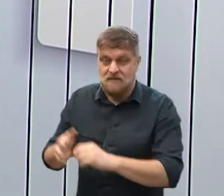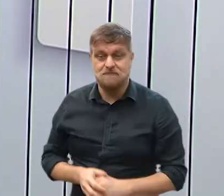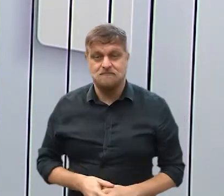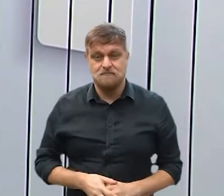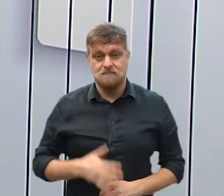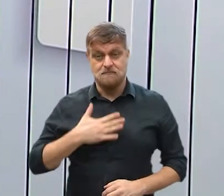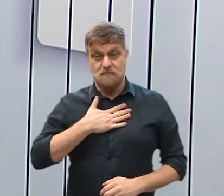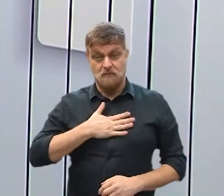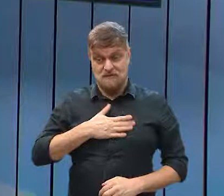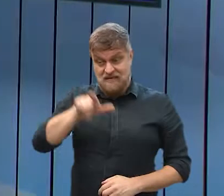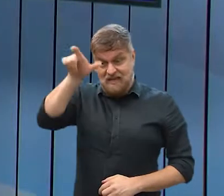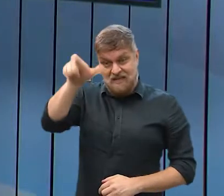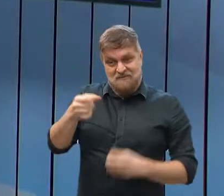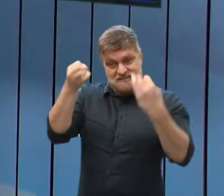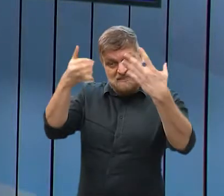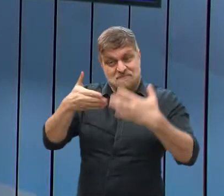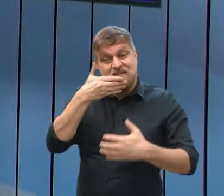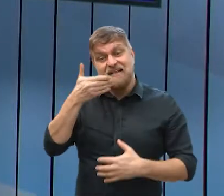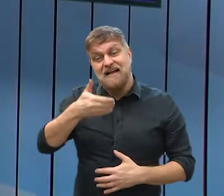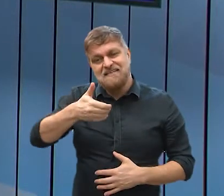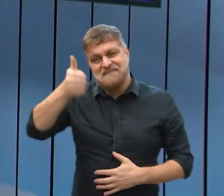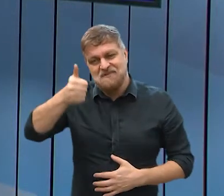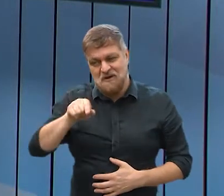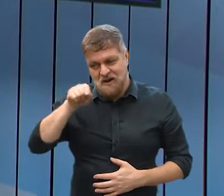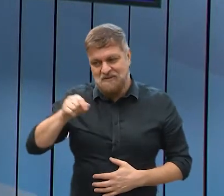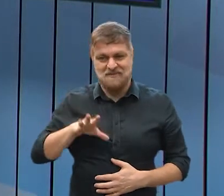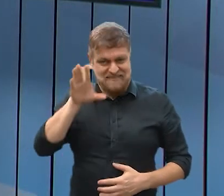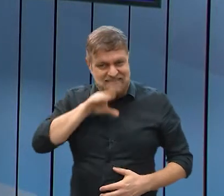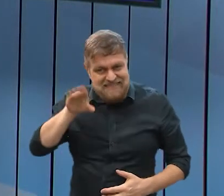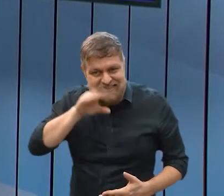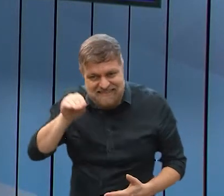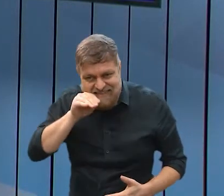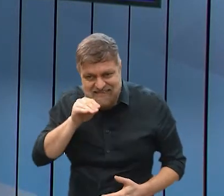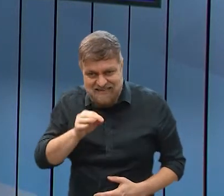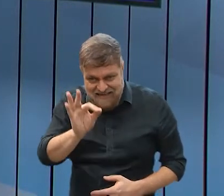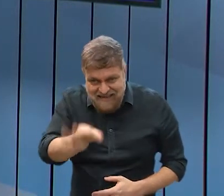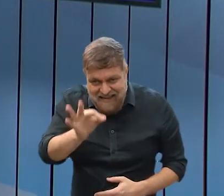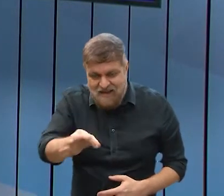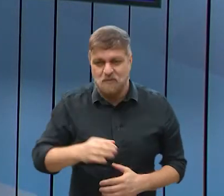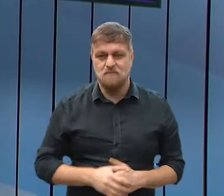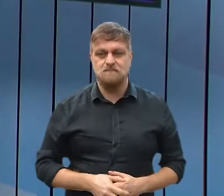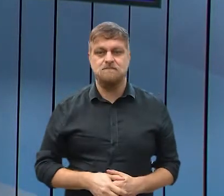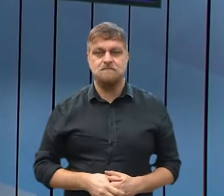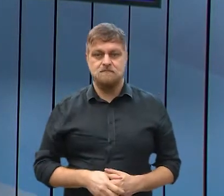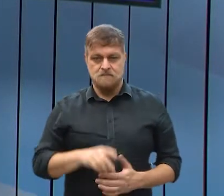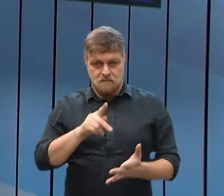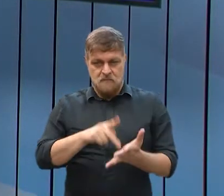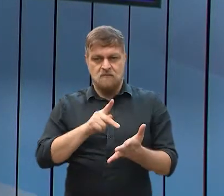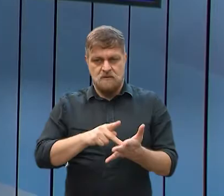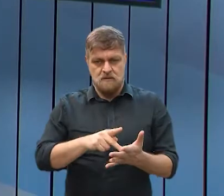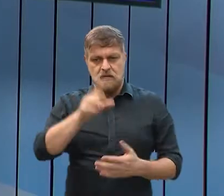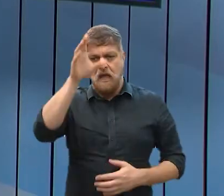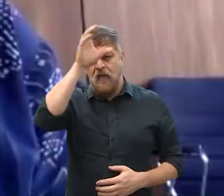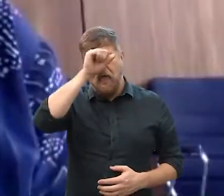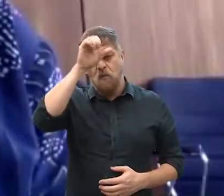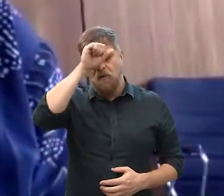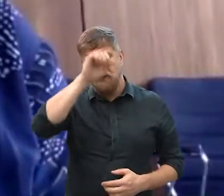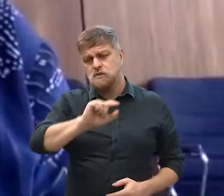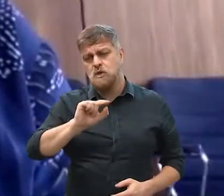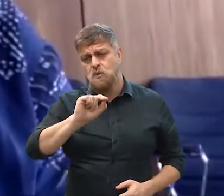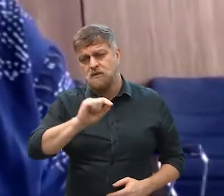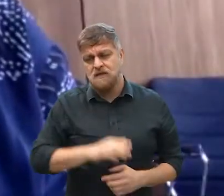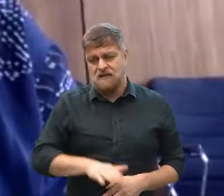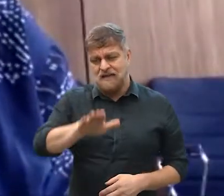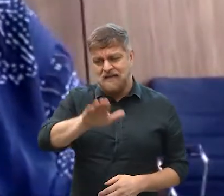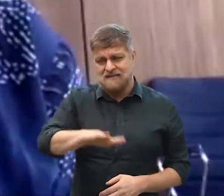Gostaria que você falasse um pouco mais a respeito disso, dessa declaração que você deu. É verdade. Eu aprendi a olhar.